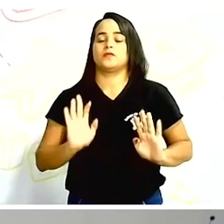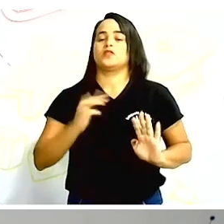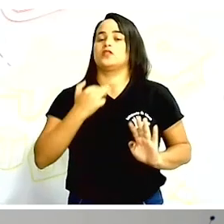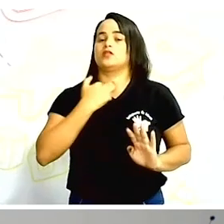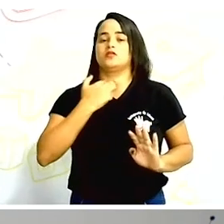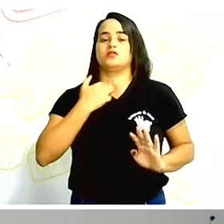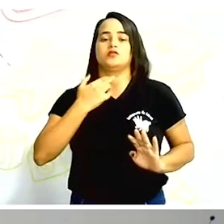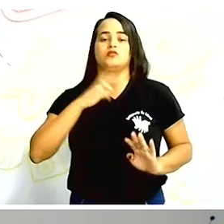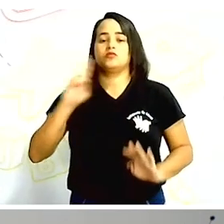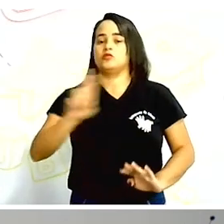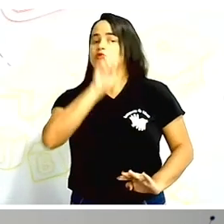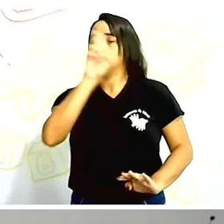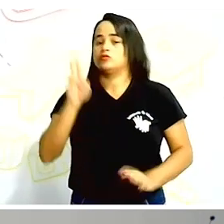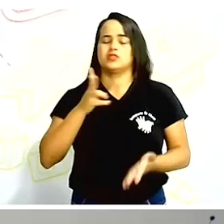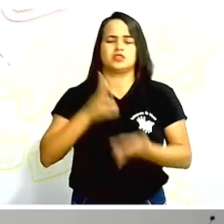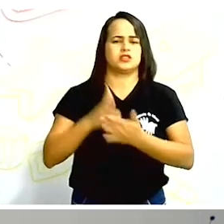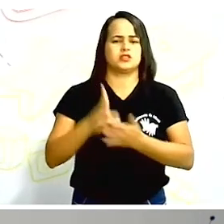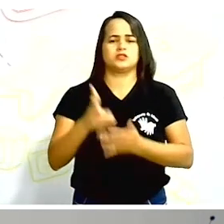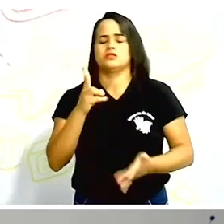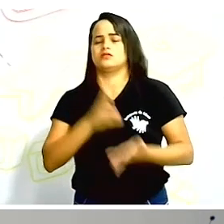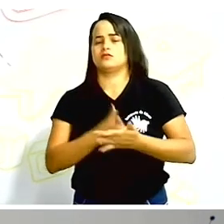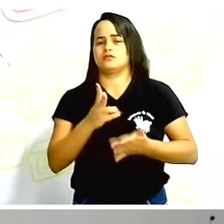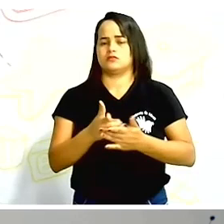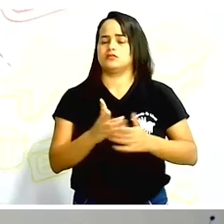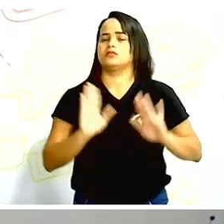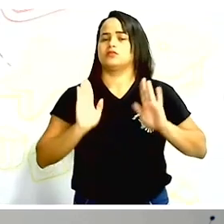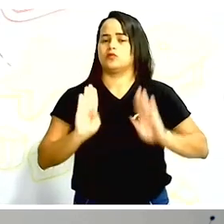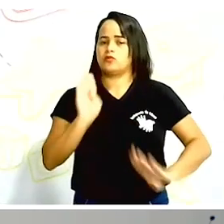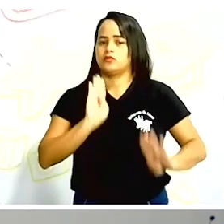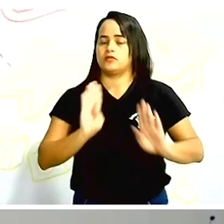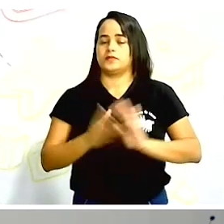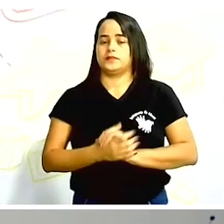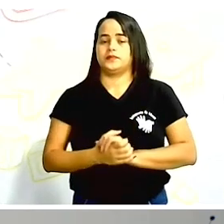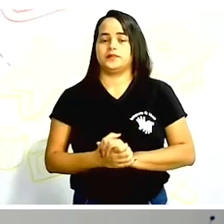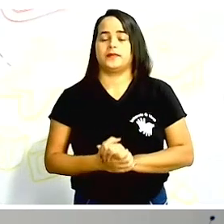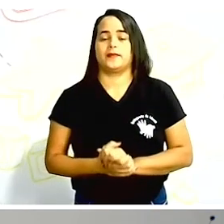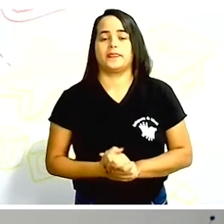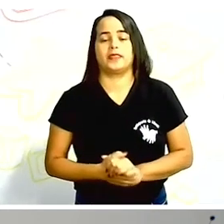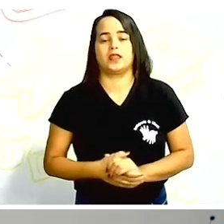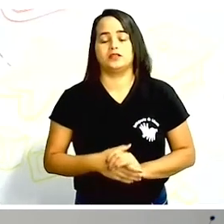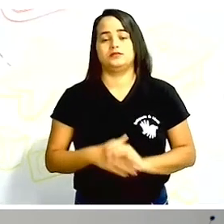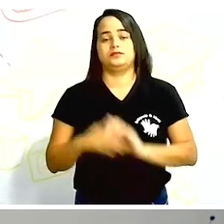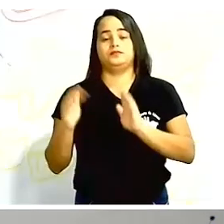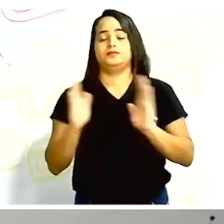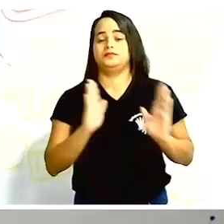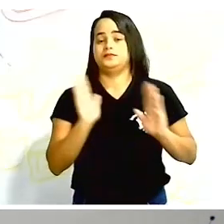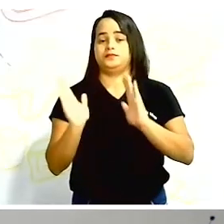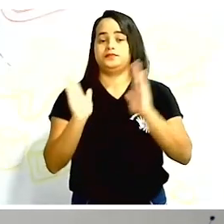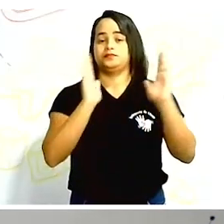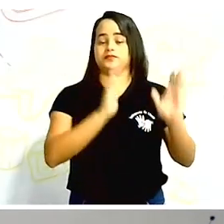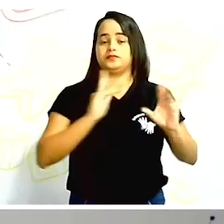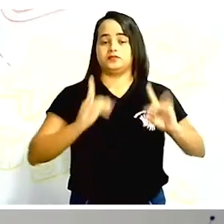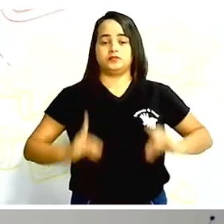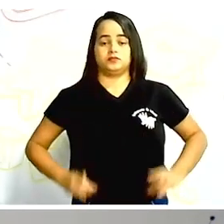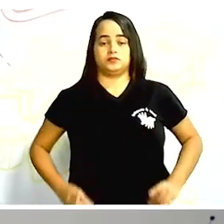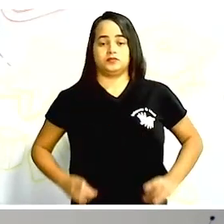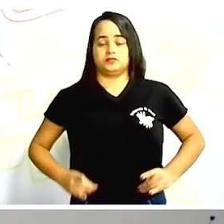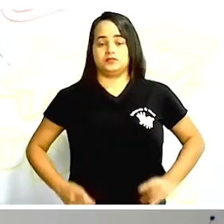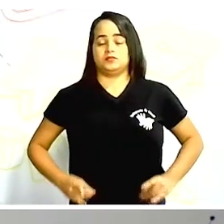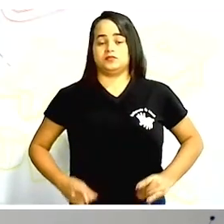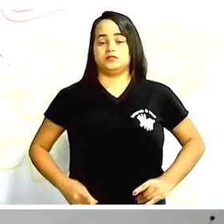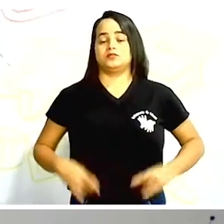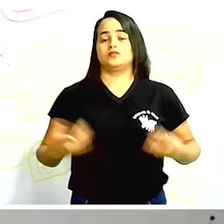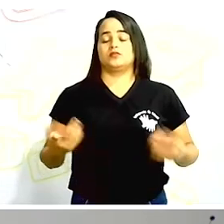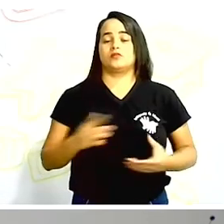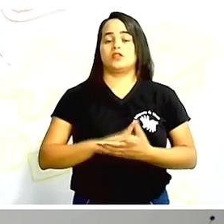ser prejudicial à saúde. Bem, pessoal, esse primeiro estudo da gente foi sobre a testosterona, o